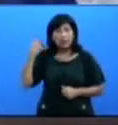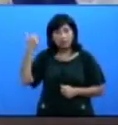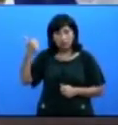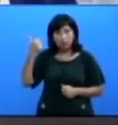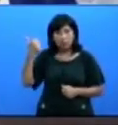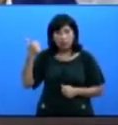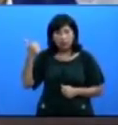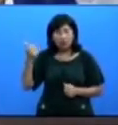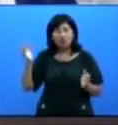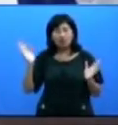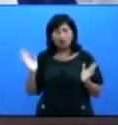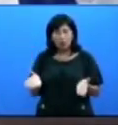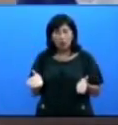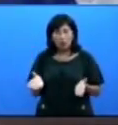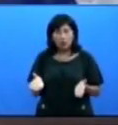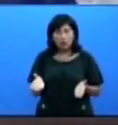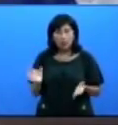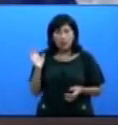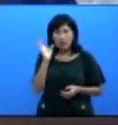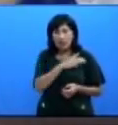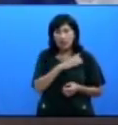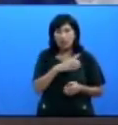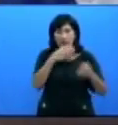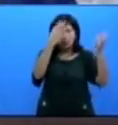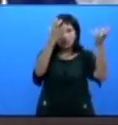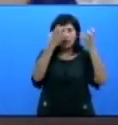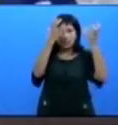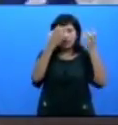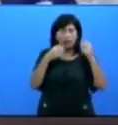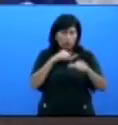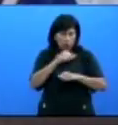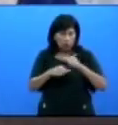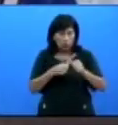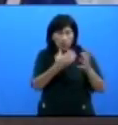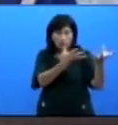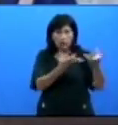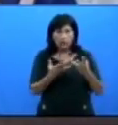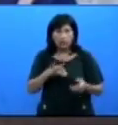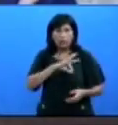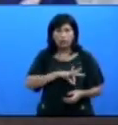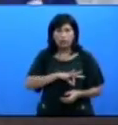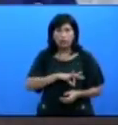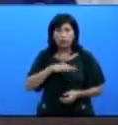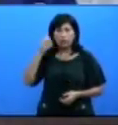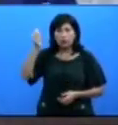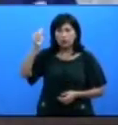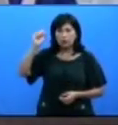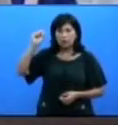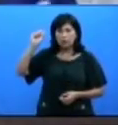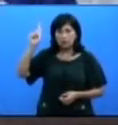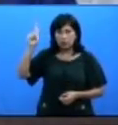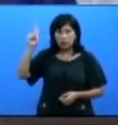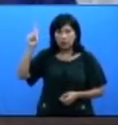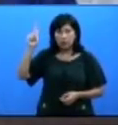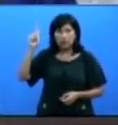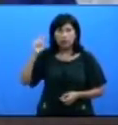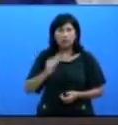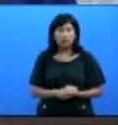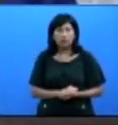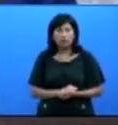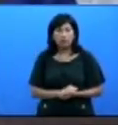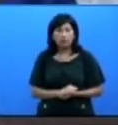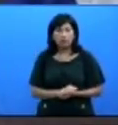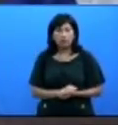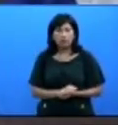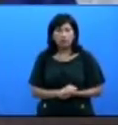isso nós fizemos o protocolo, e por isso nós estamos correndo para, inclusive, municiar o executivo de dados